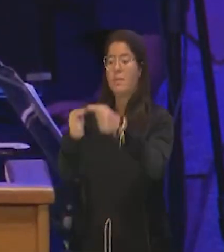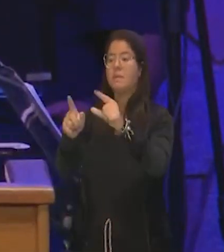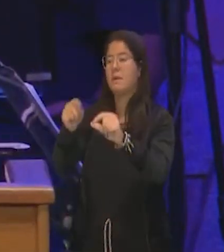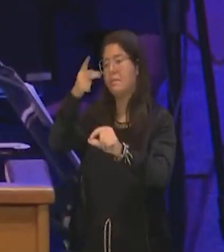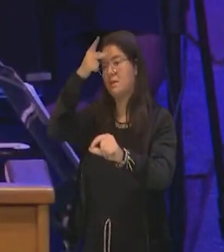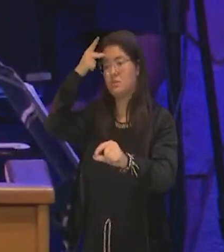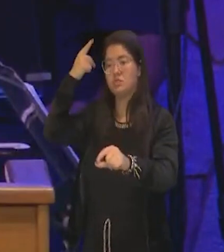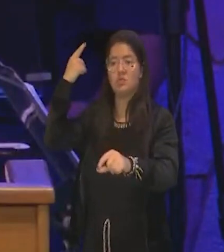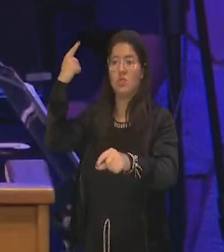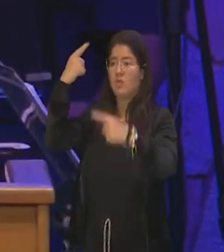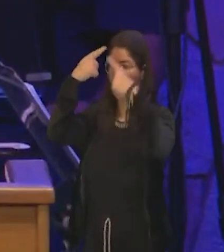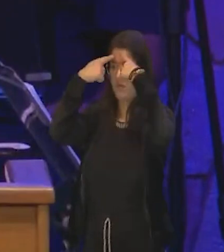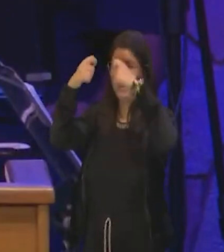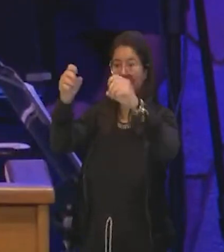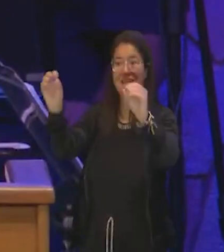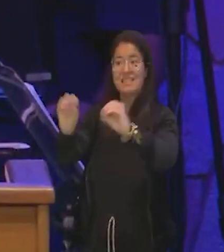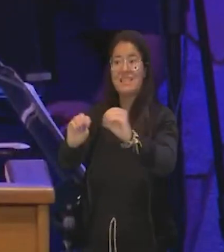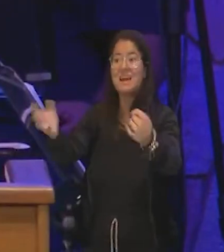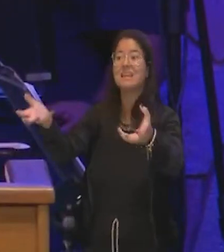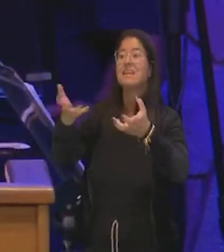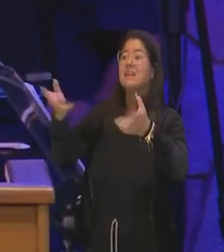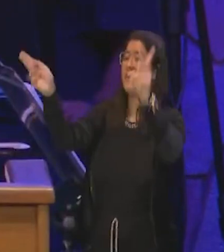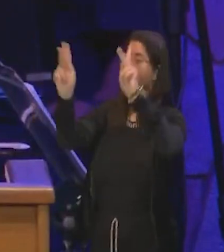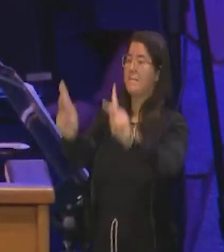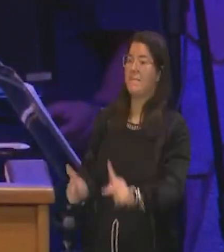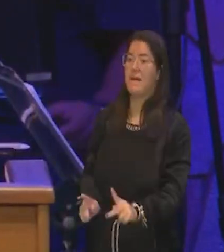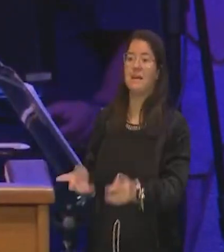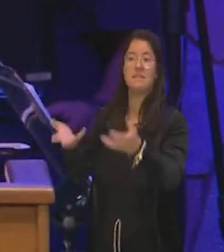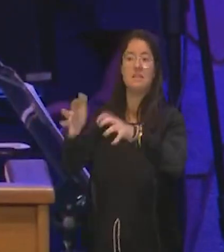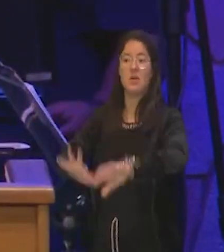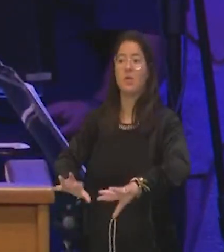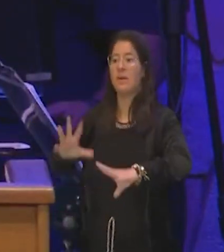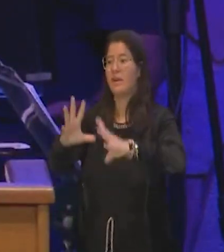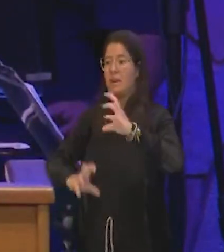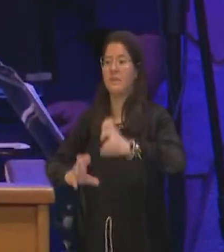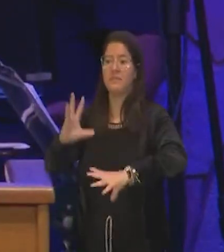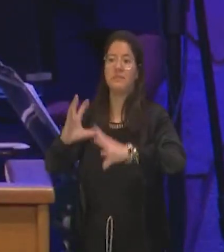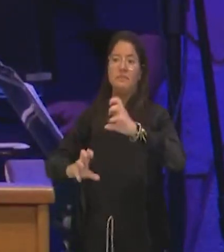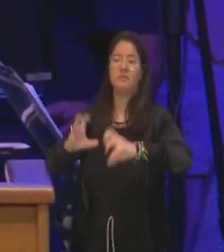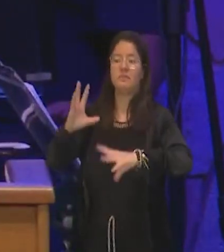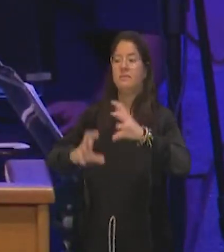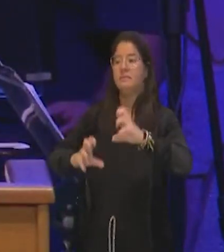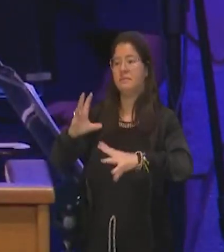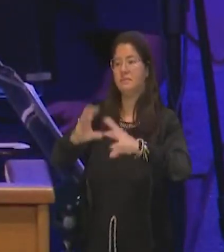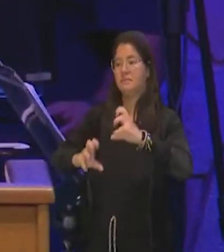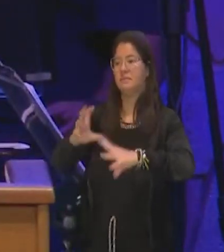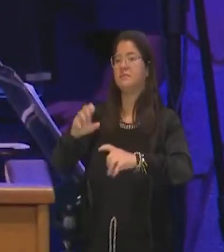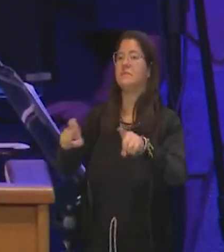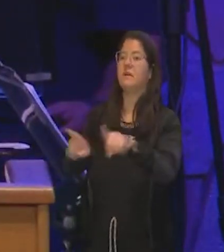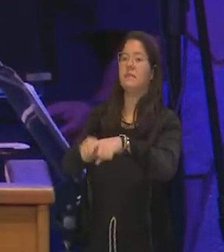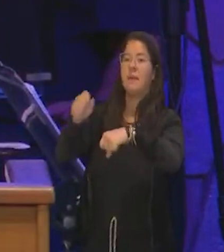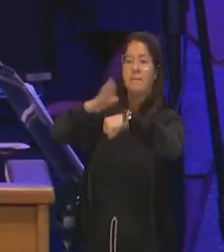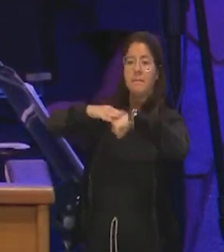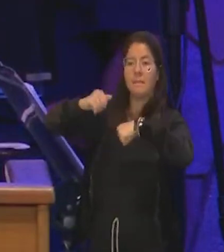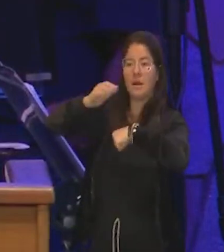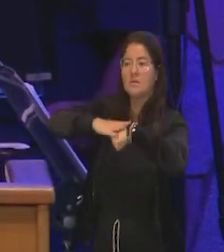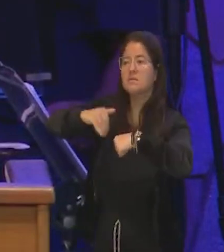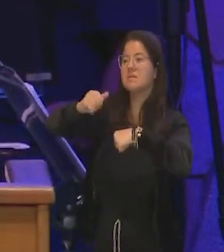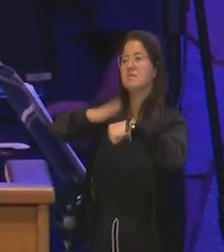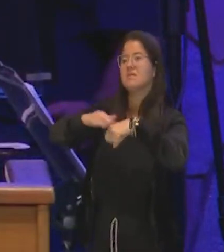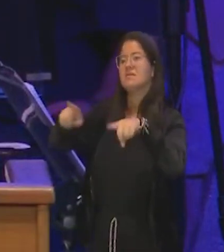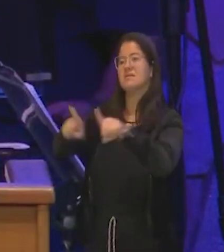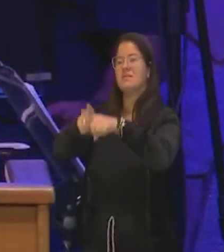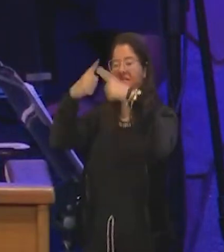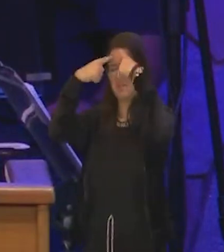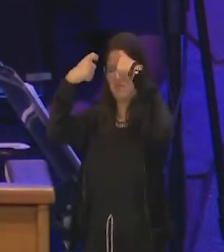violento, busca a paz e não a guerra, busca a conciliação, usa da mansidão e não da violência